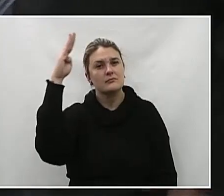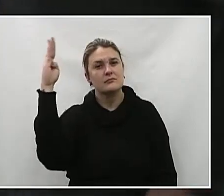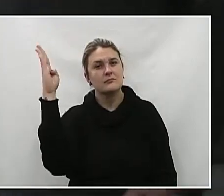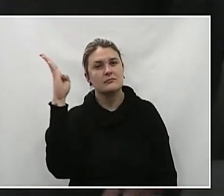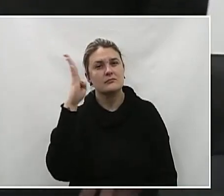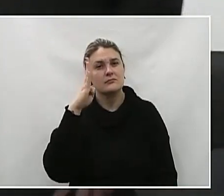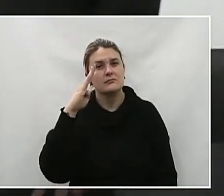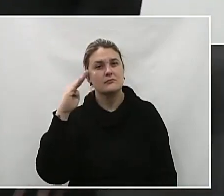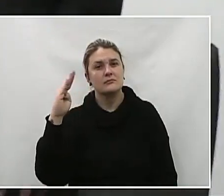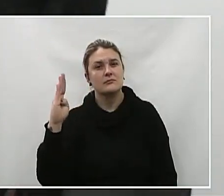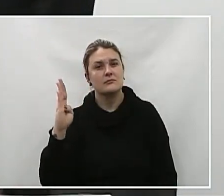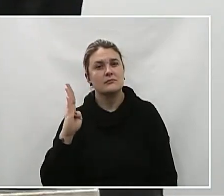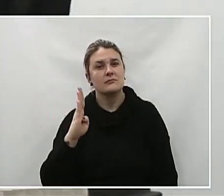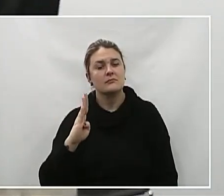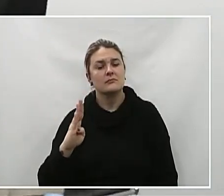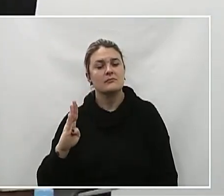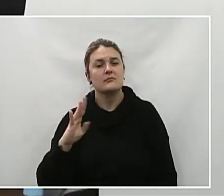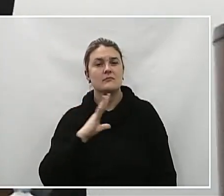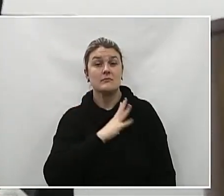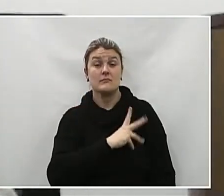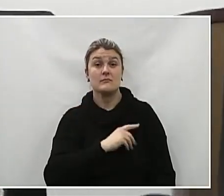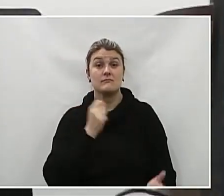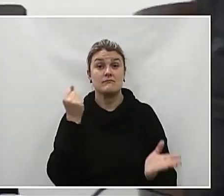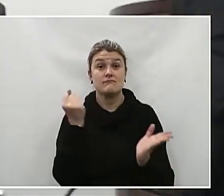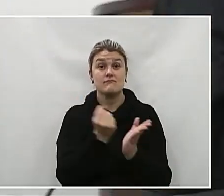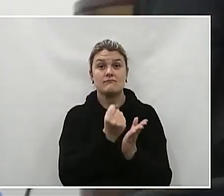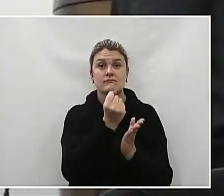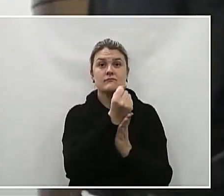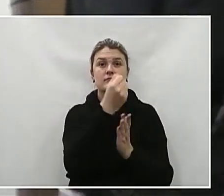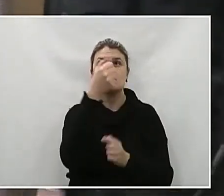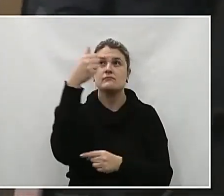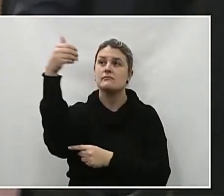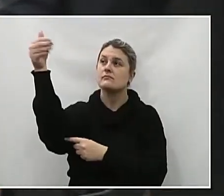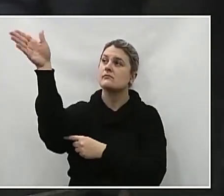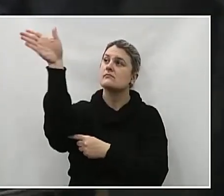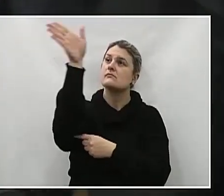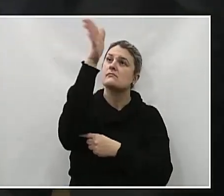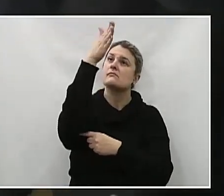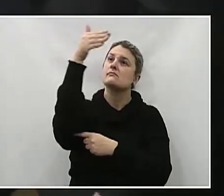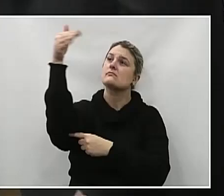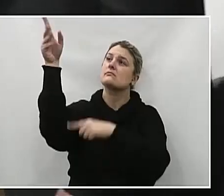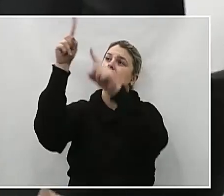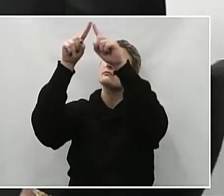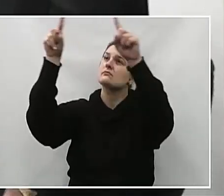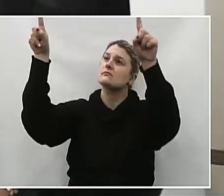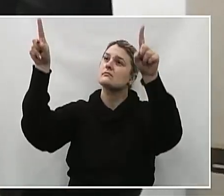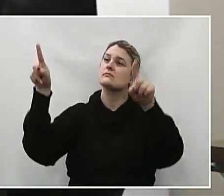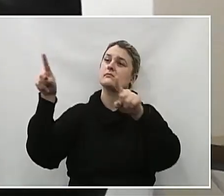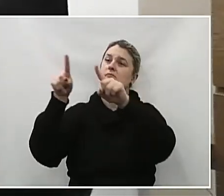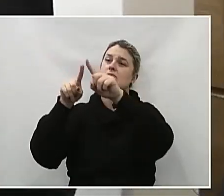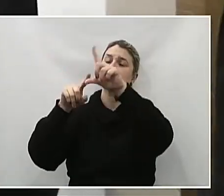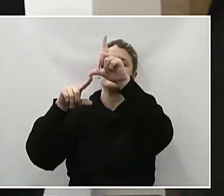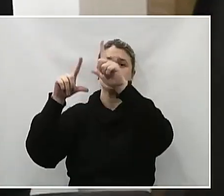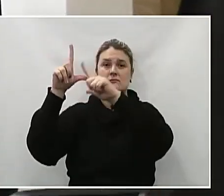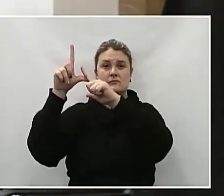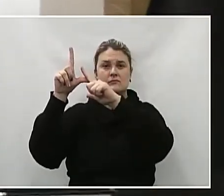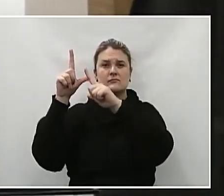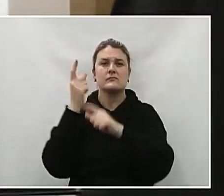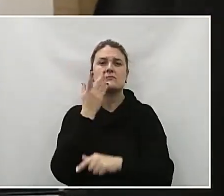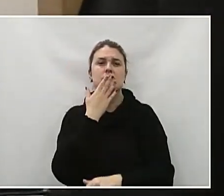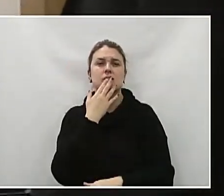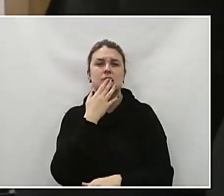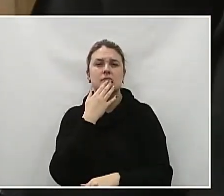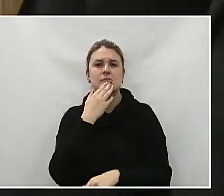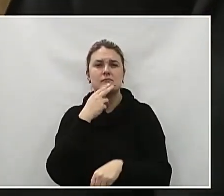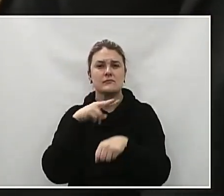sol Brasil, que amor eterno seja símbolo, o lábaro que os tentas estrelado